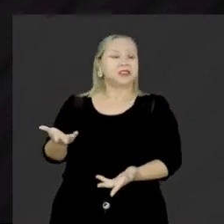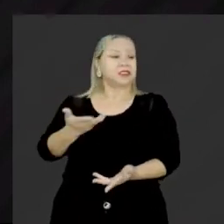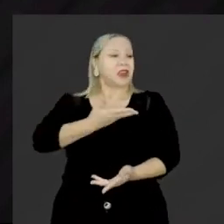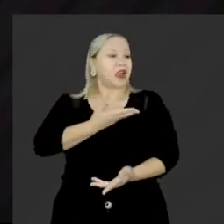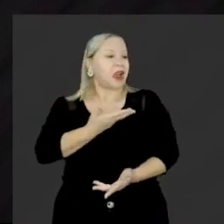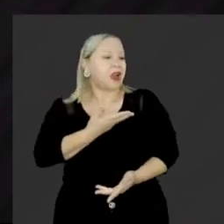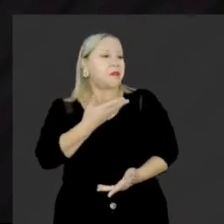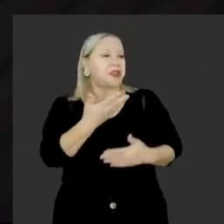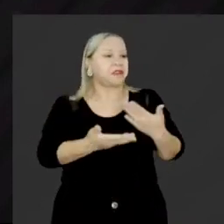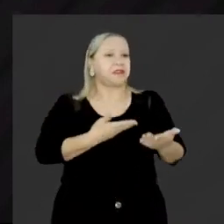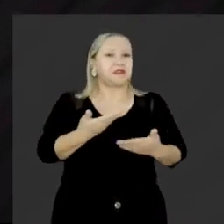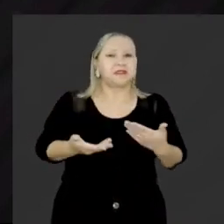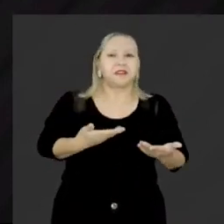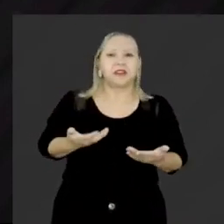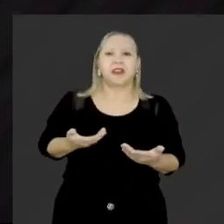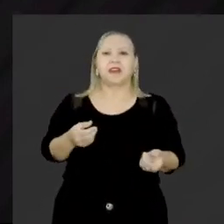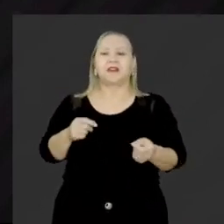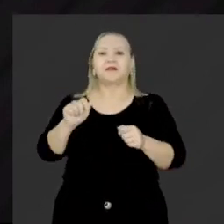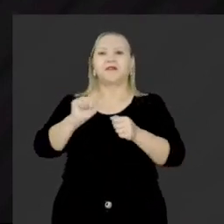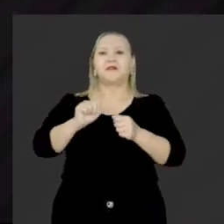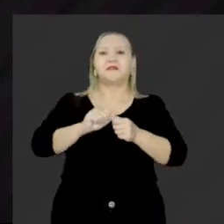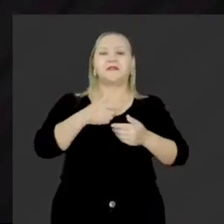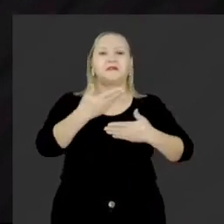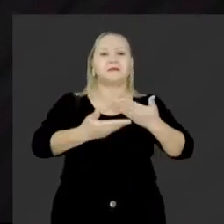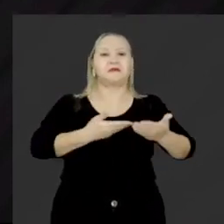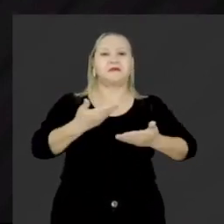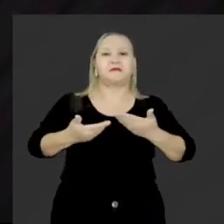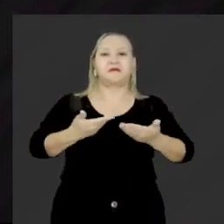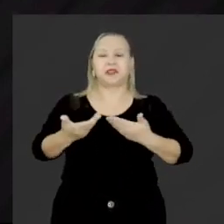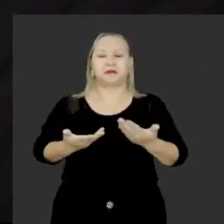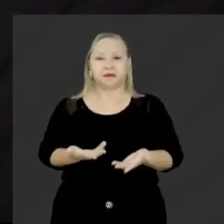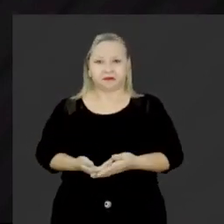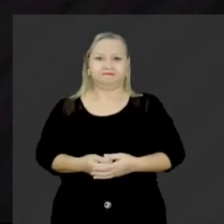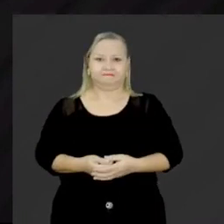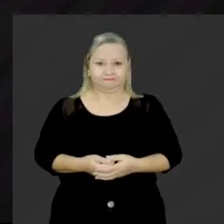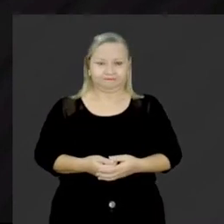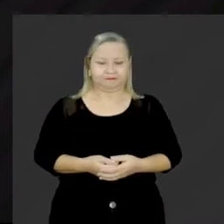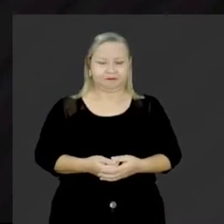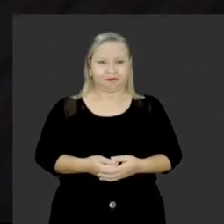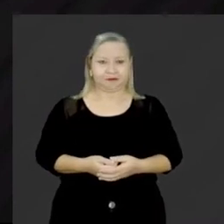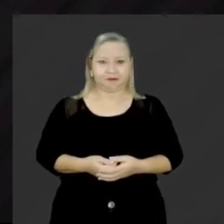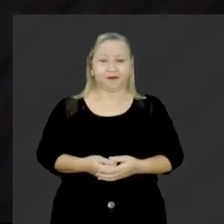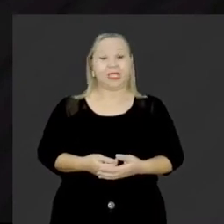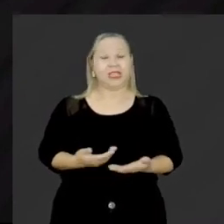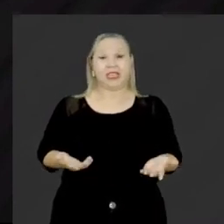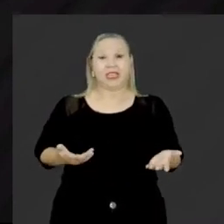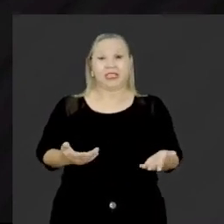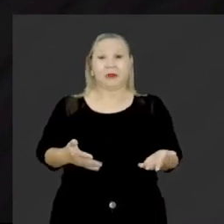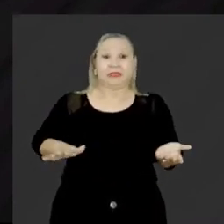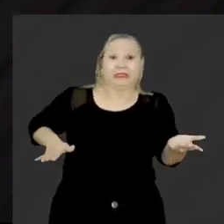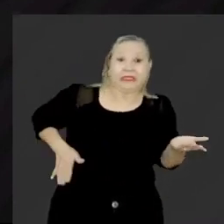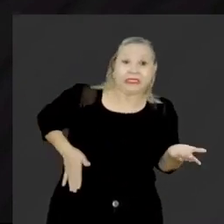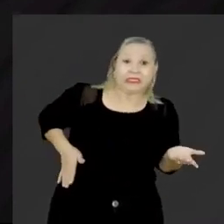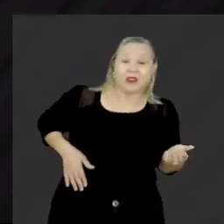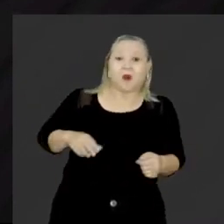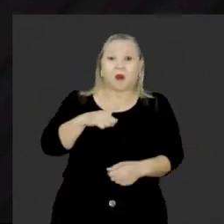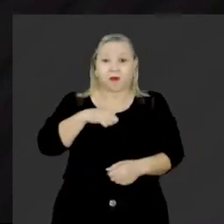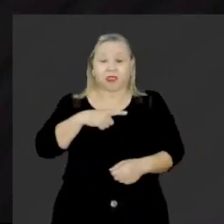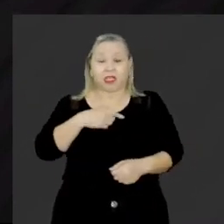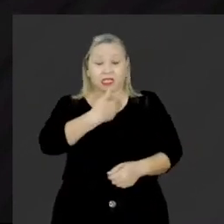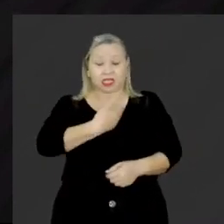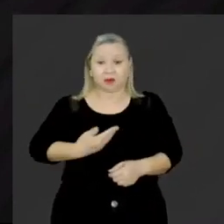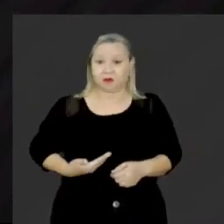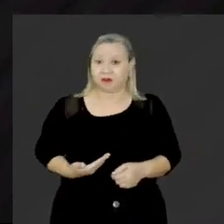categoria. Essa é a diferença básica. Mas quem fez todas as leis de proteção e de combate à corrupção